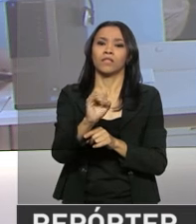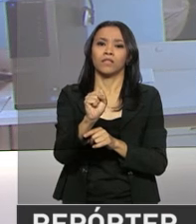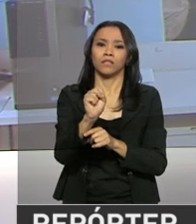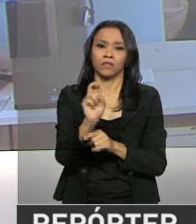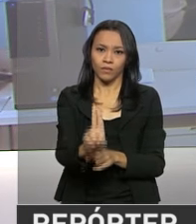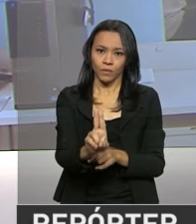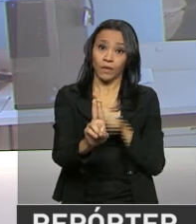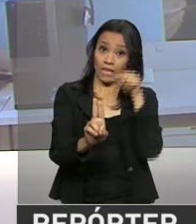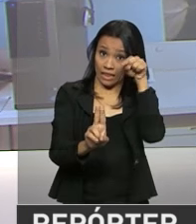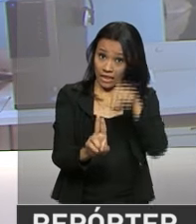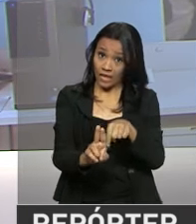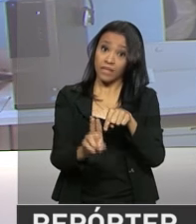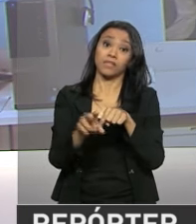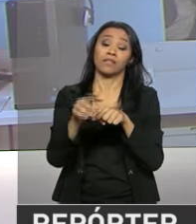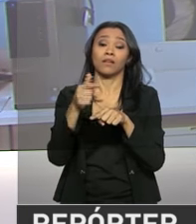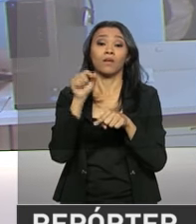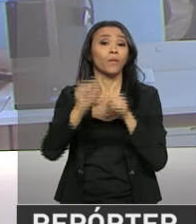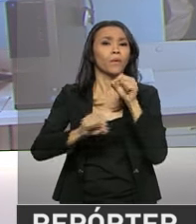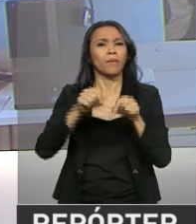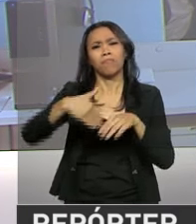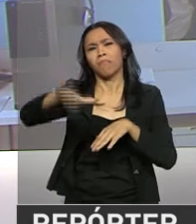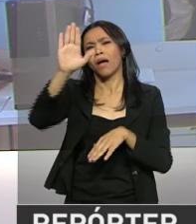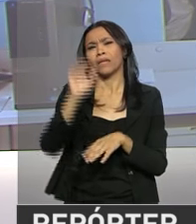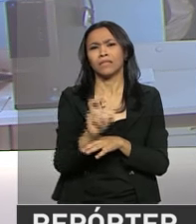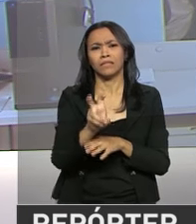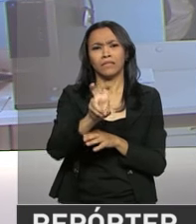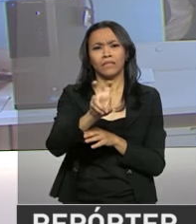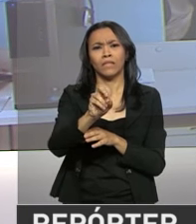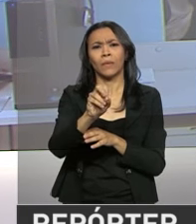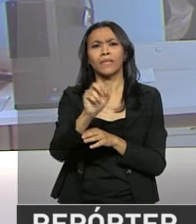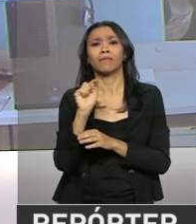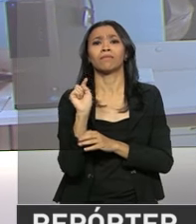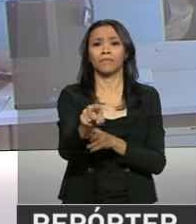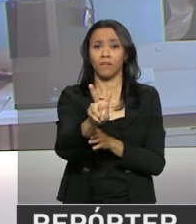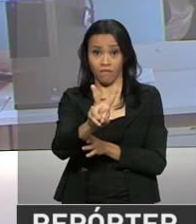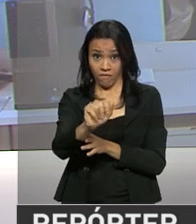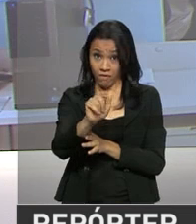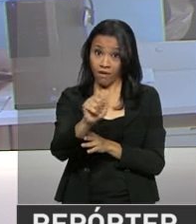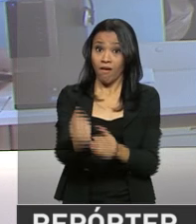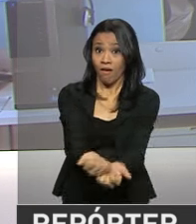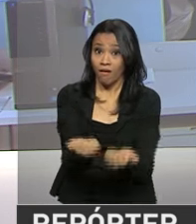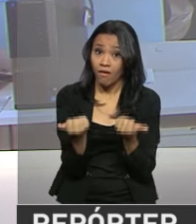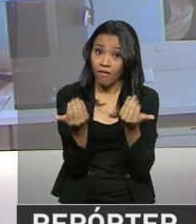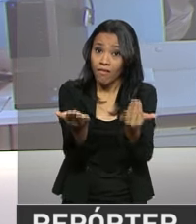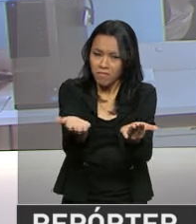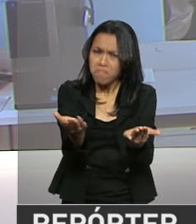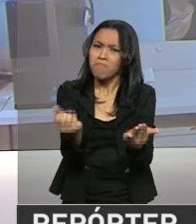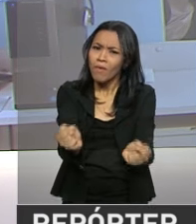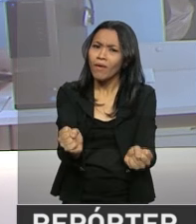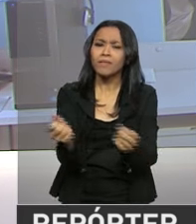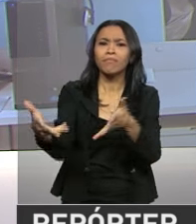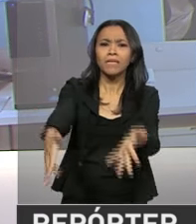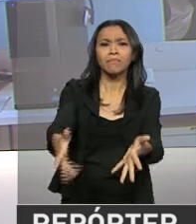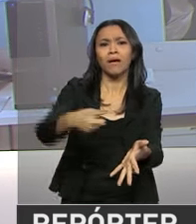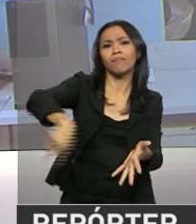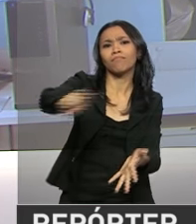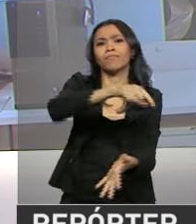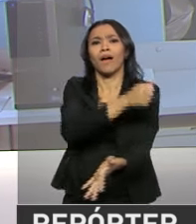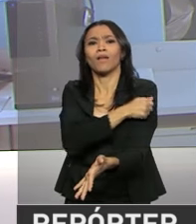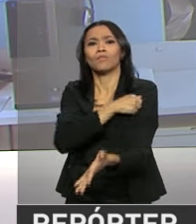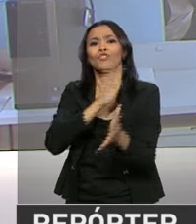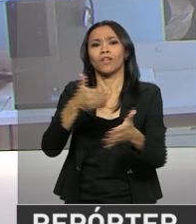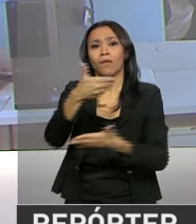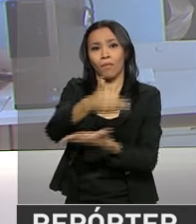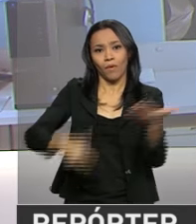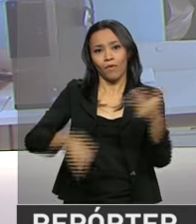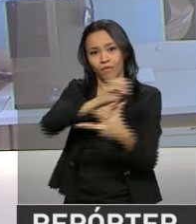unificada. Nessa edição do SISU, são mais de 50 mil vagas ofertadas. Podem concorrer os estudantes que fizeram o Enem